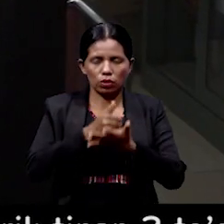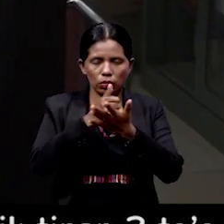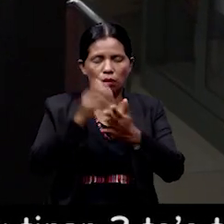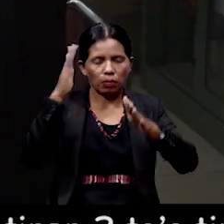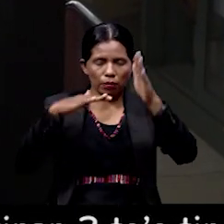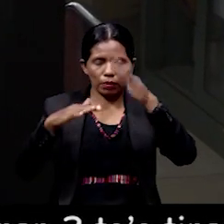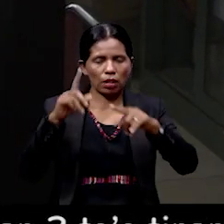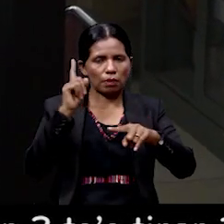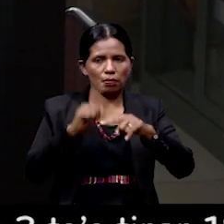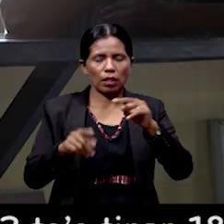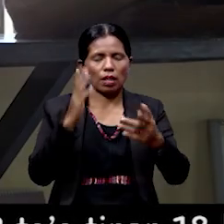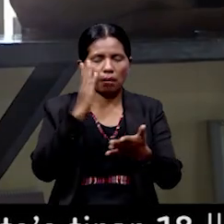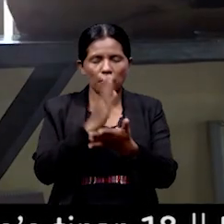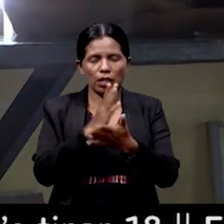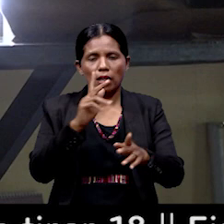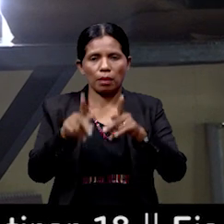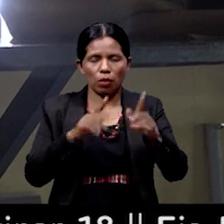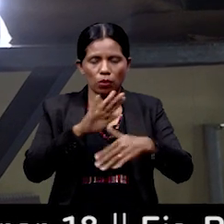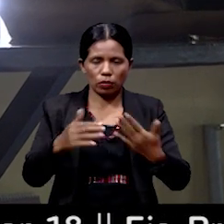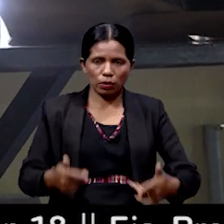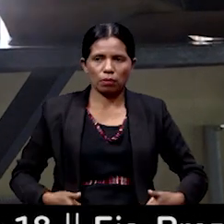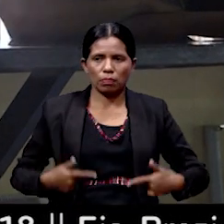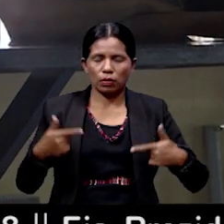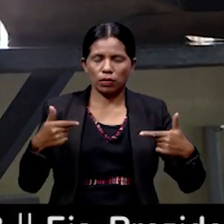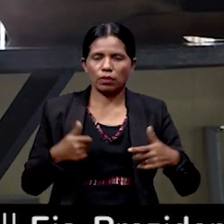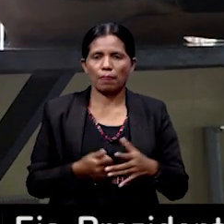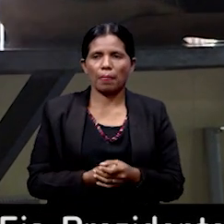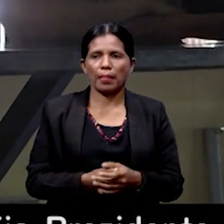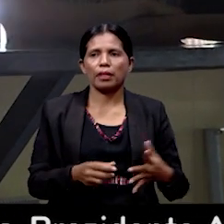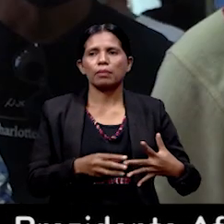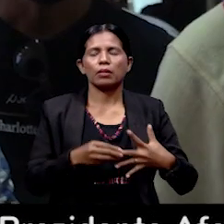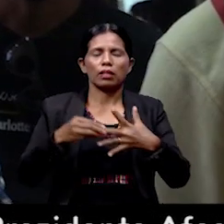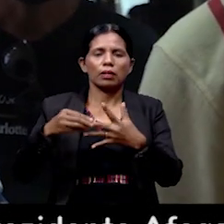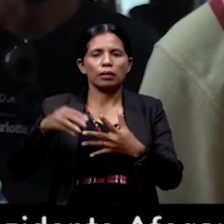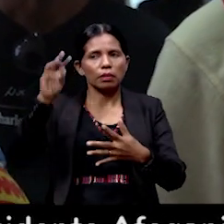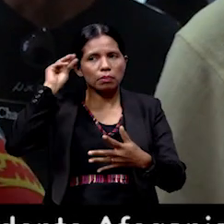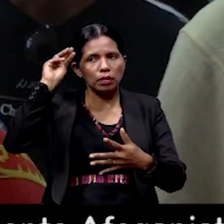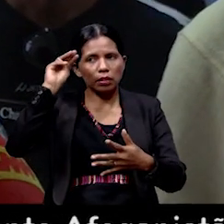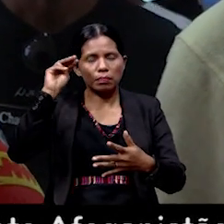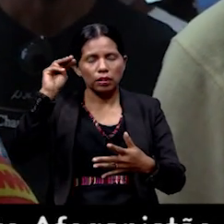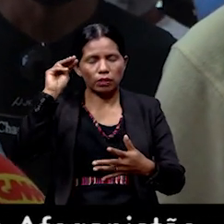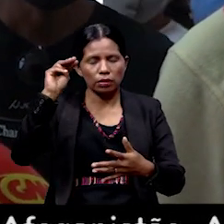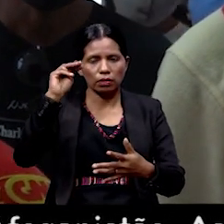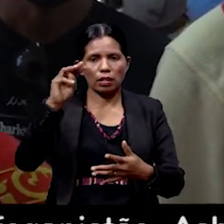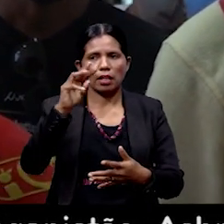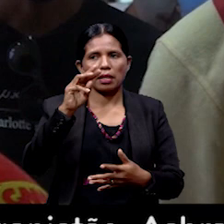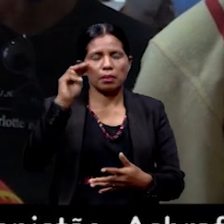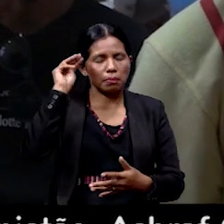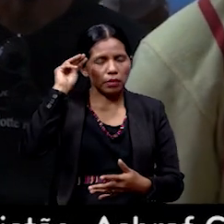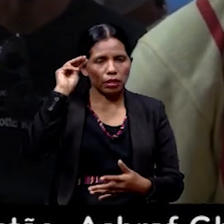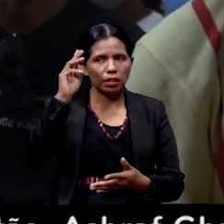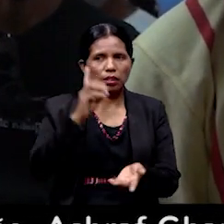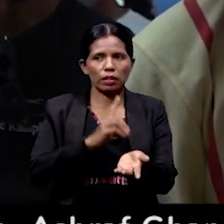la bel impere povo ne moris. Haulia me nomba mane. Li uma ministro solidariedade social. Ministra,